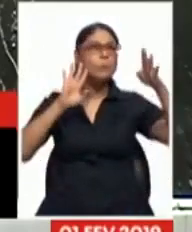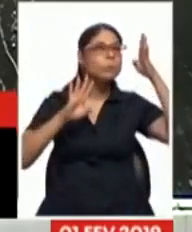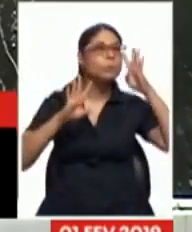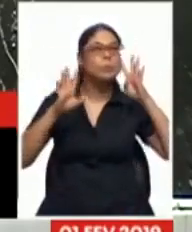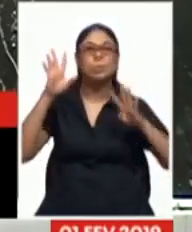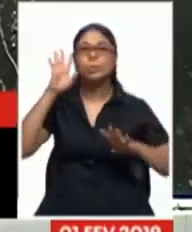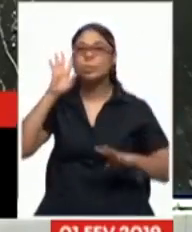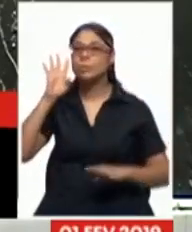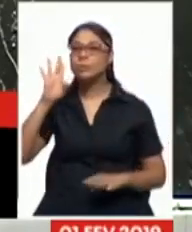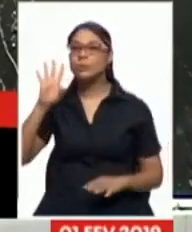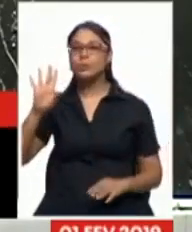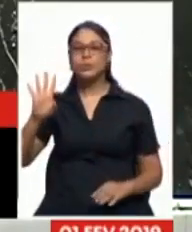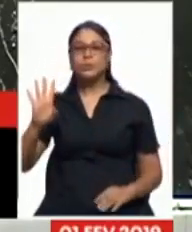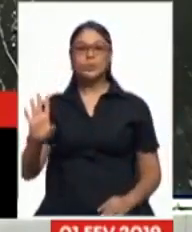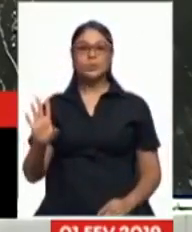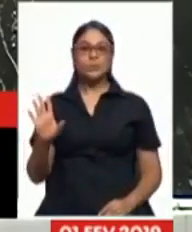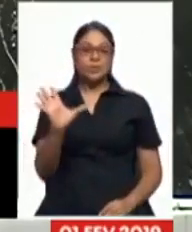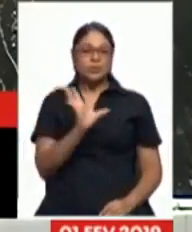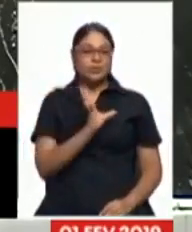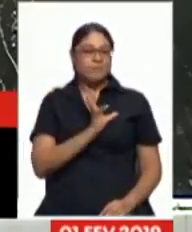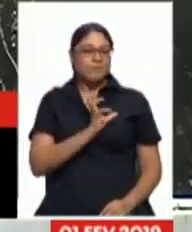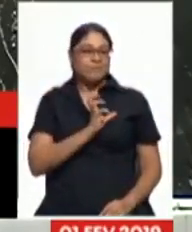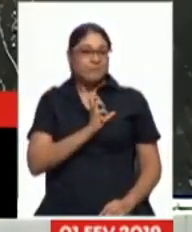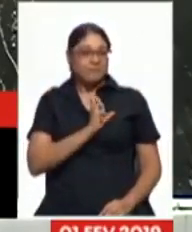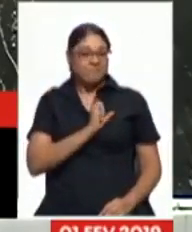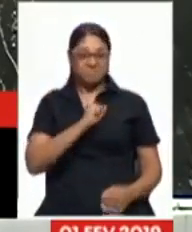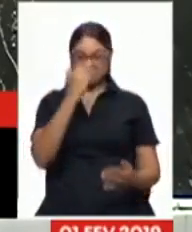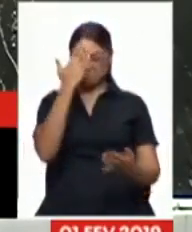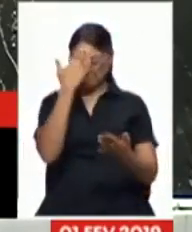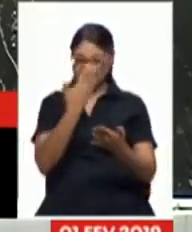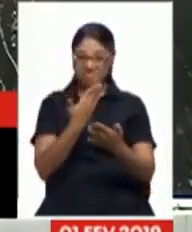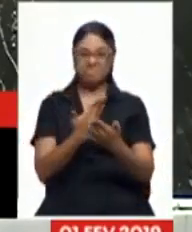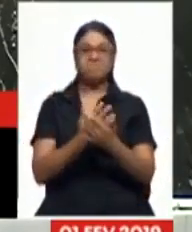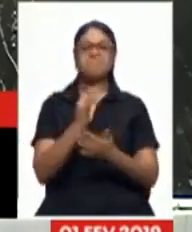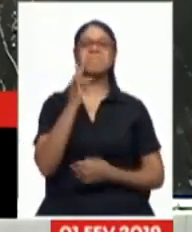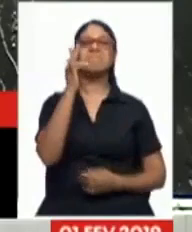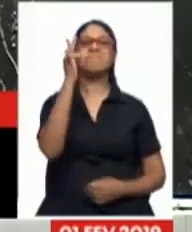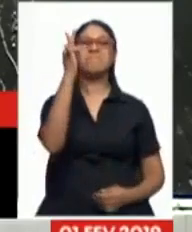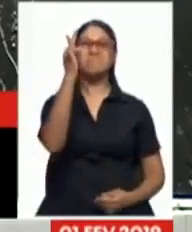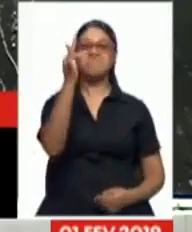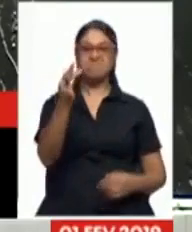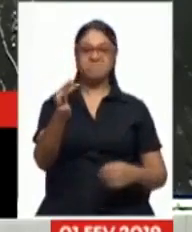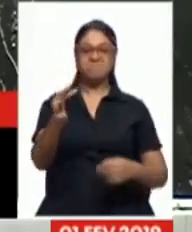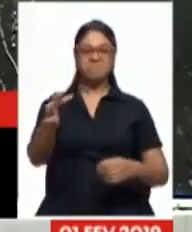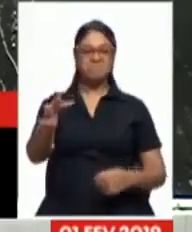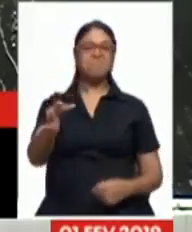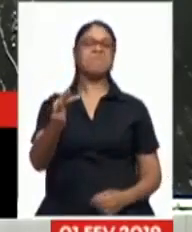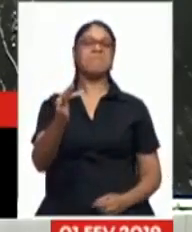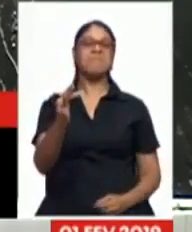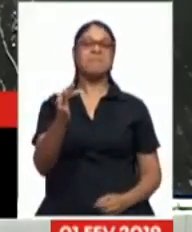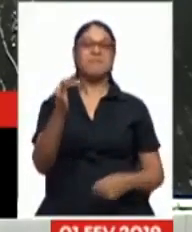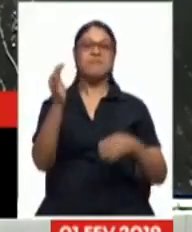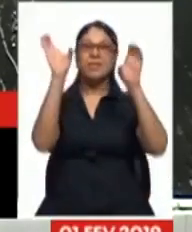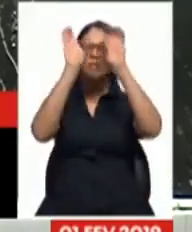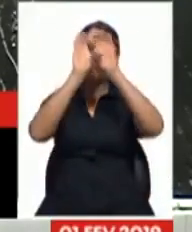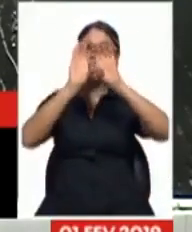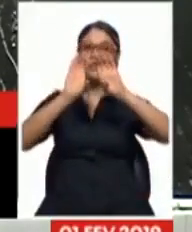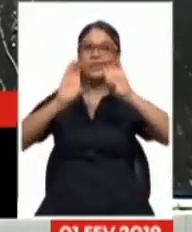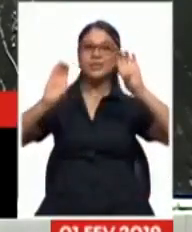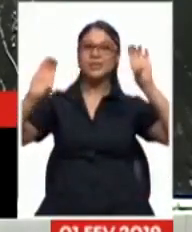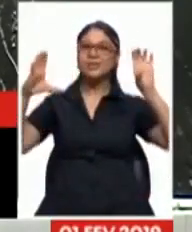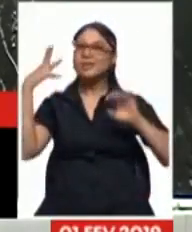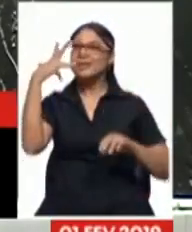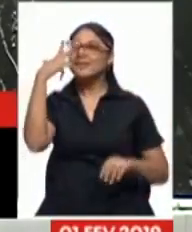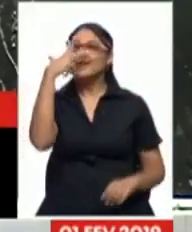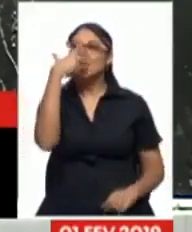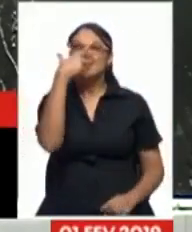denso raio vívido, de amor e de esperança a terra desce. Sem teu formoso